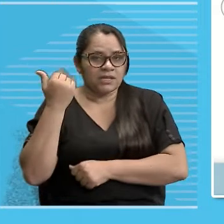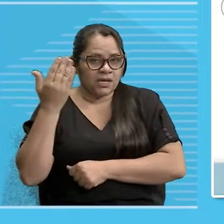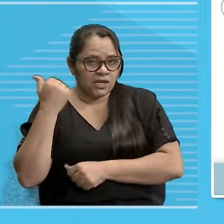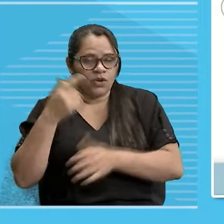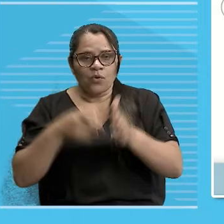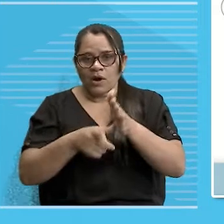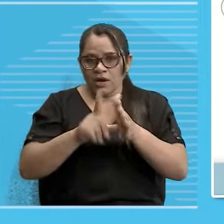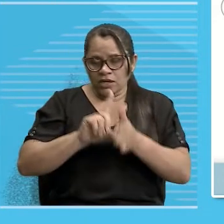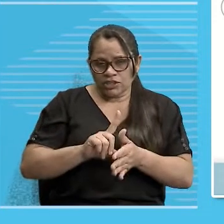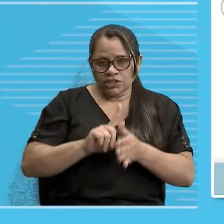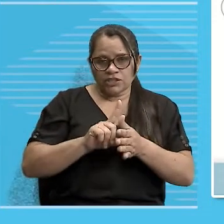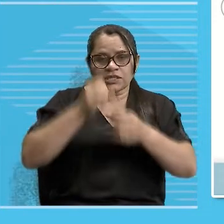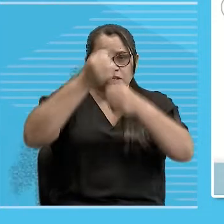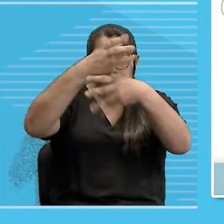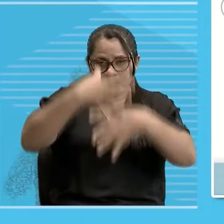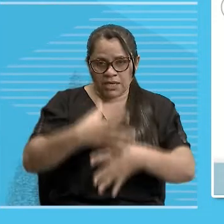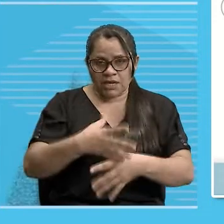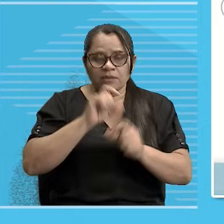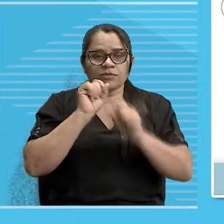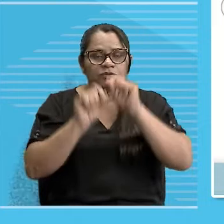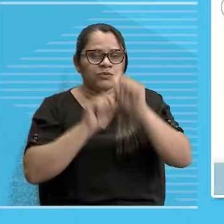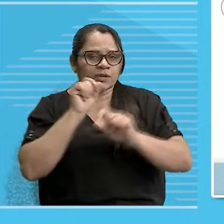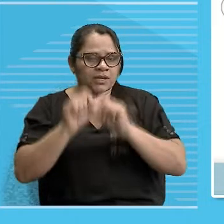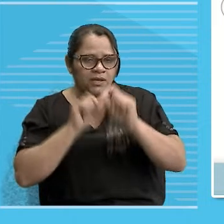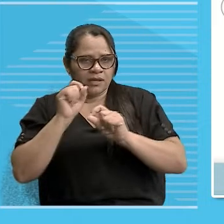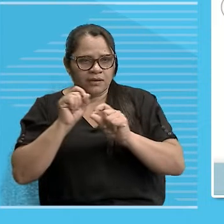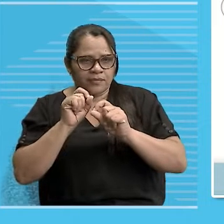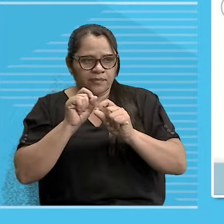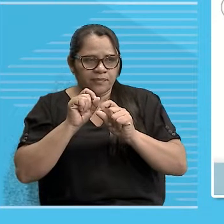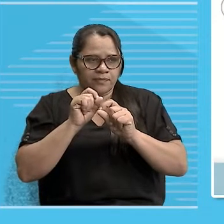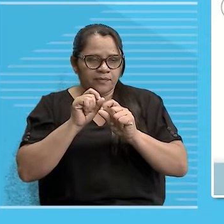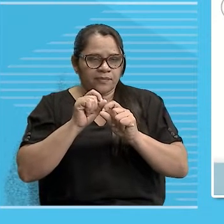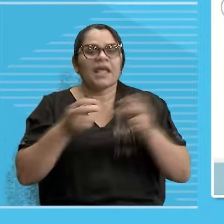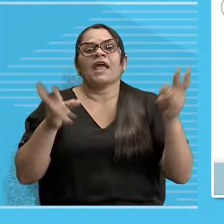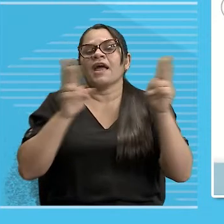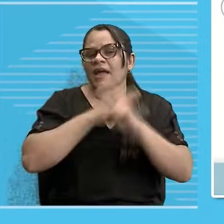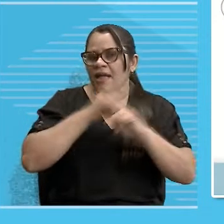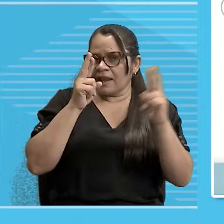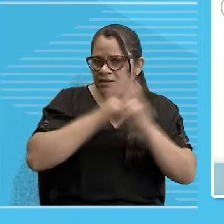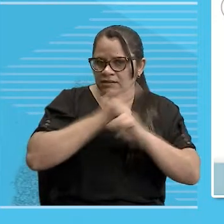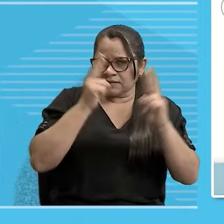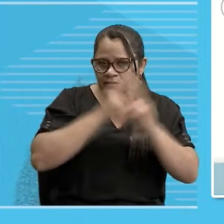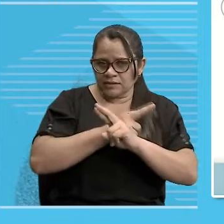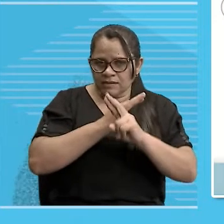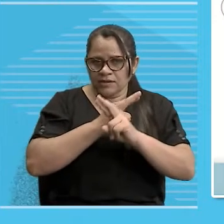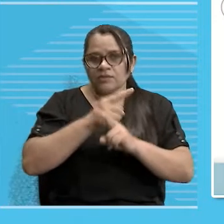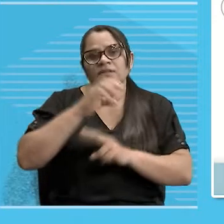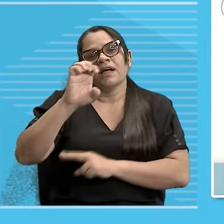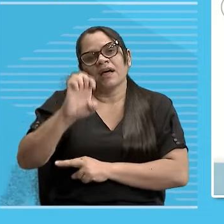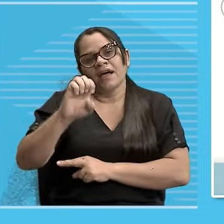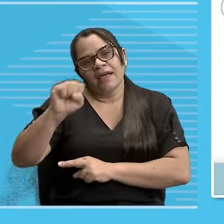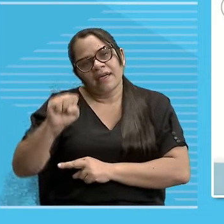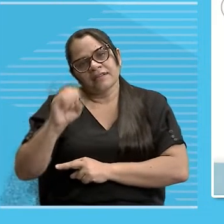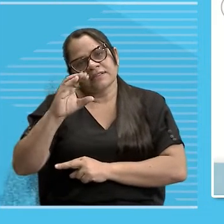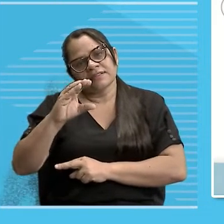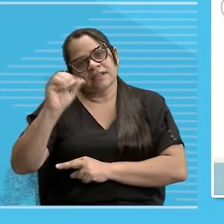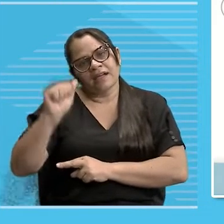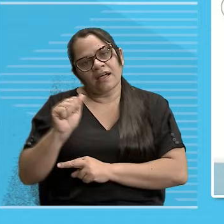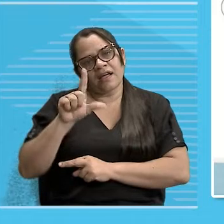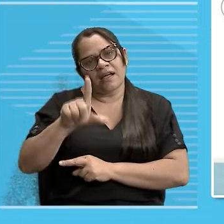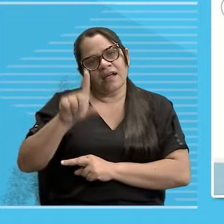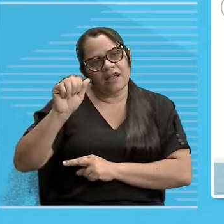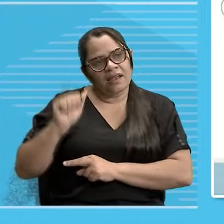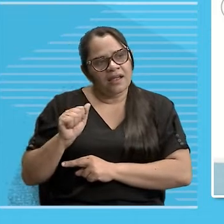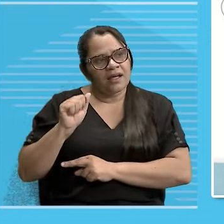comentamos? Nós comentamos a relação entre a escala Celsius